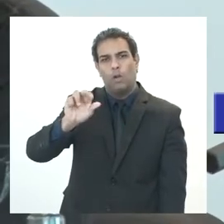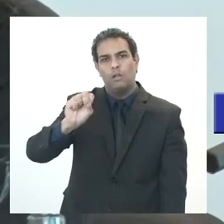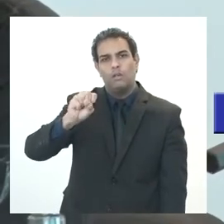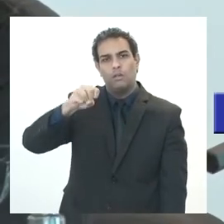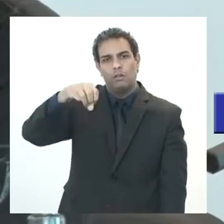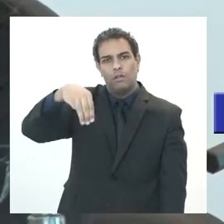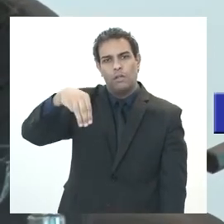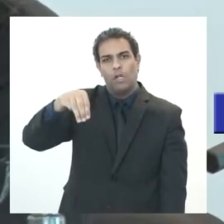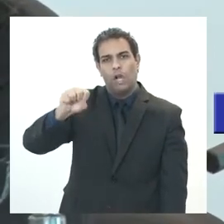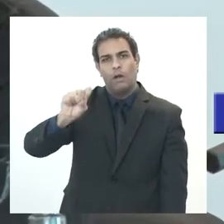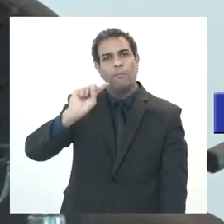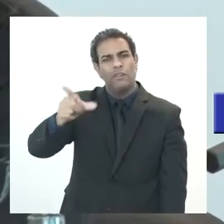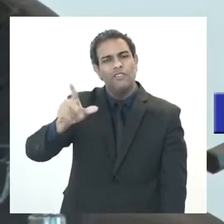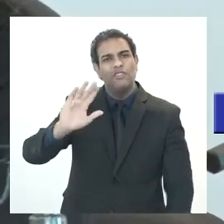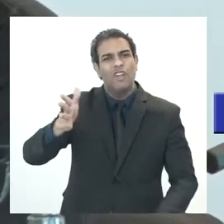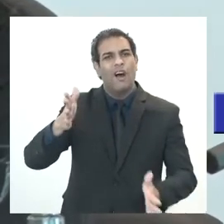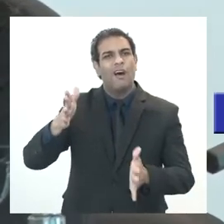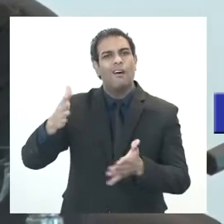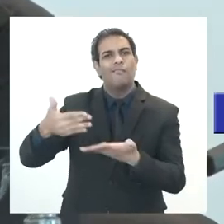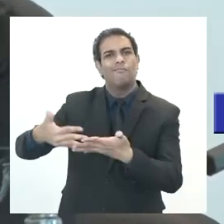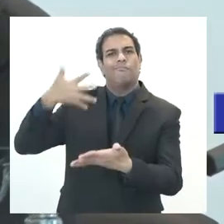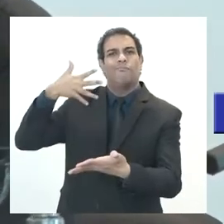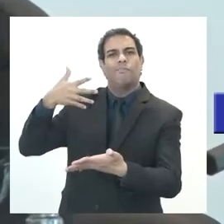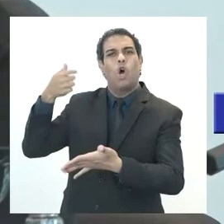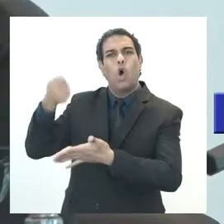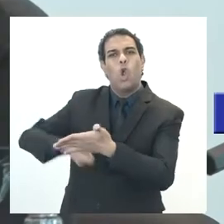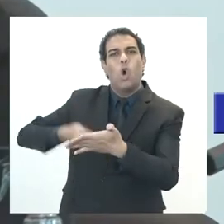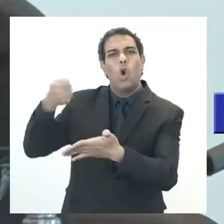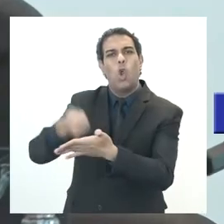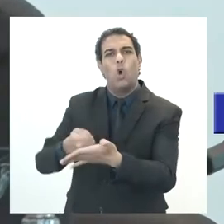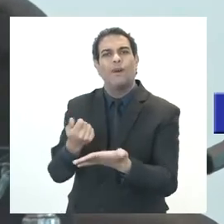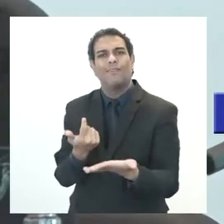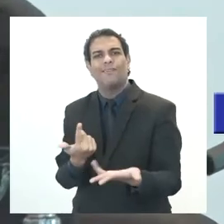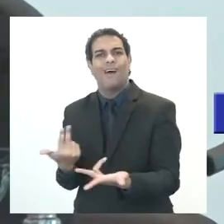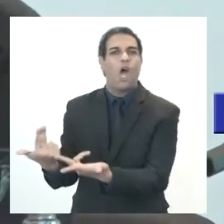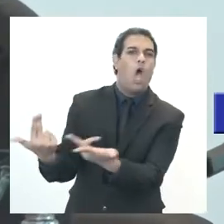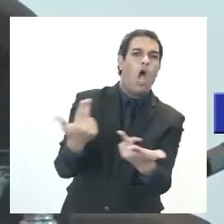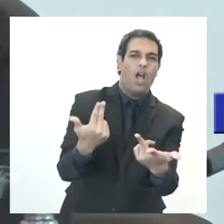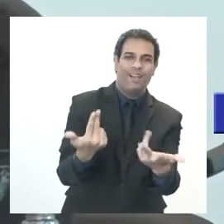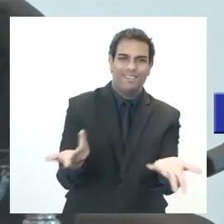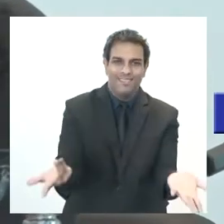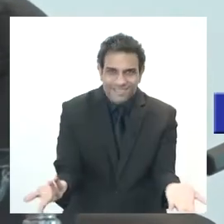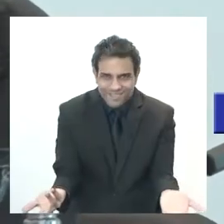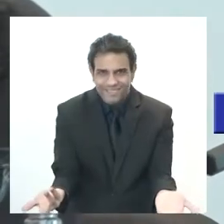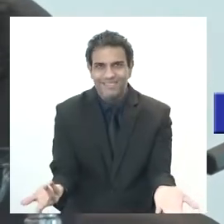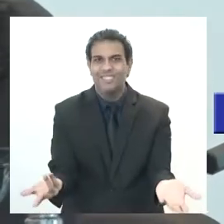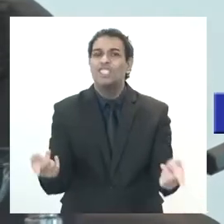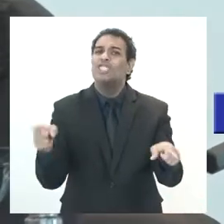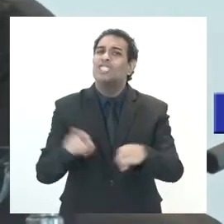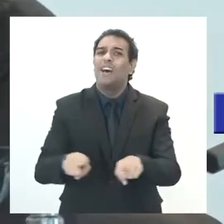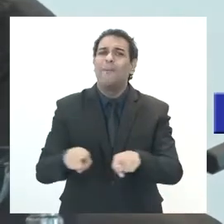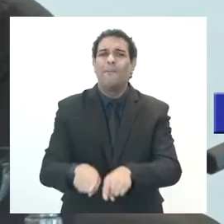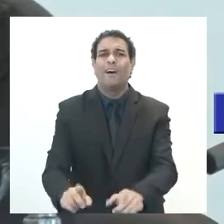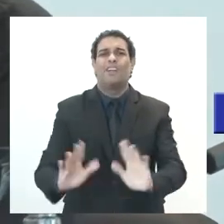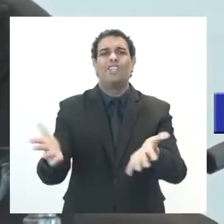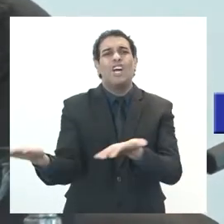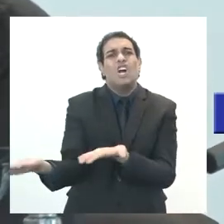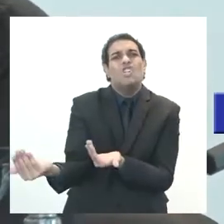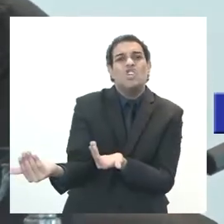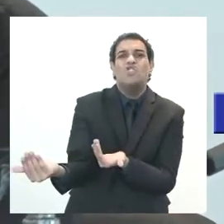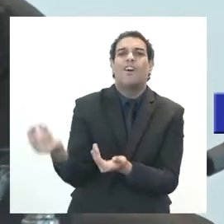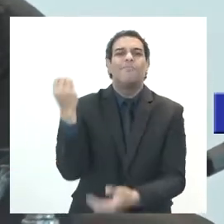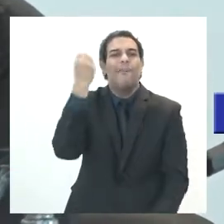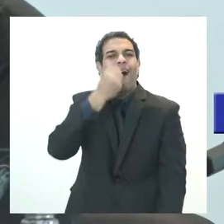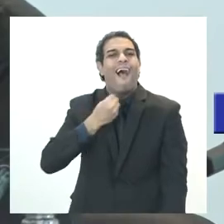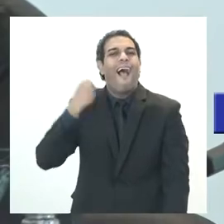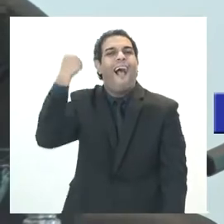como é que eu posso dizer guerreira e de nossas causas a velha no sentido do acúmulo